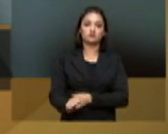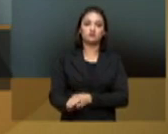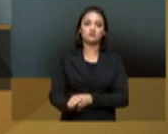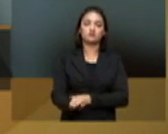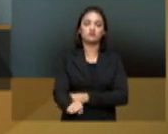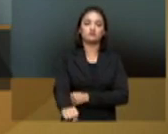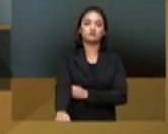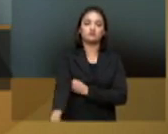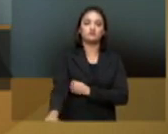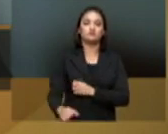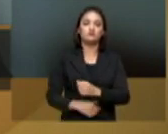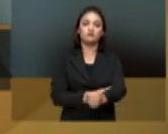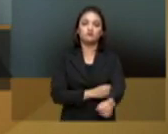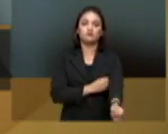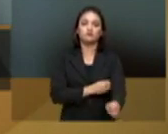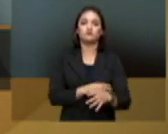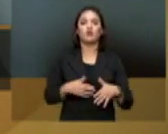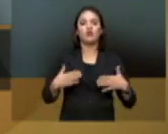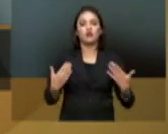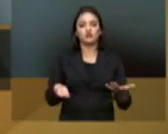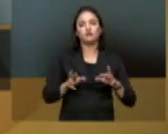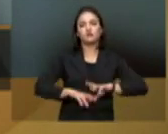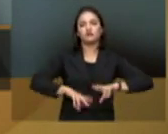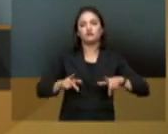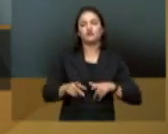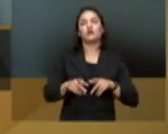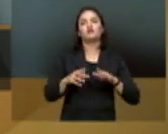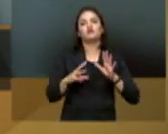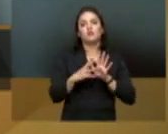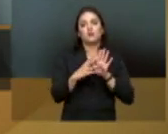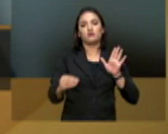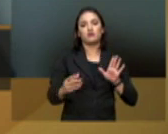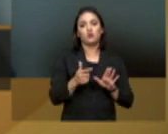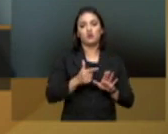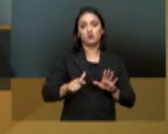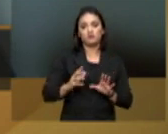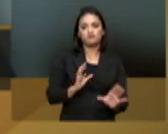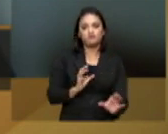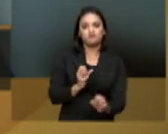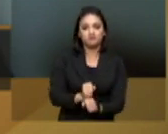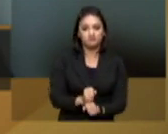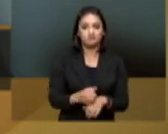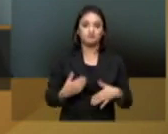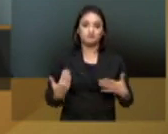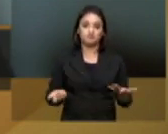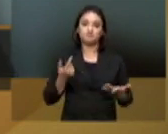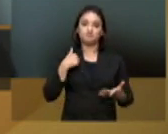o próprio modelo não cumulativo dessas contribuições. Entendo assim